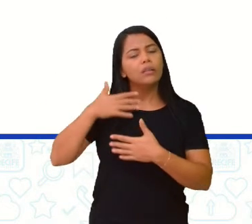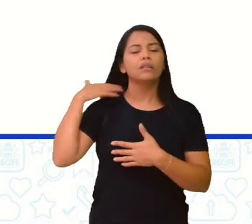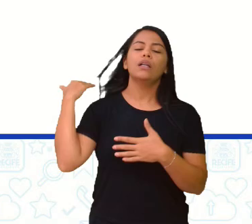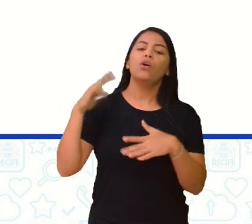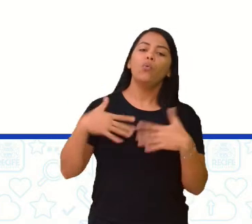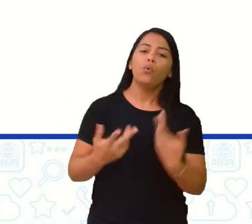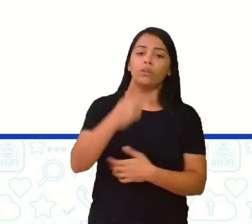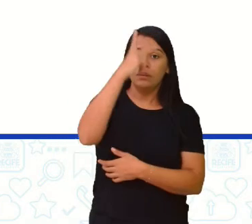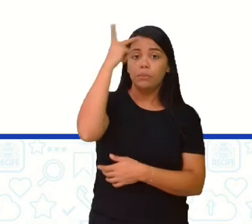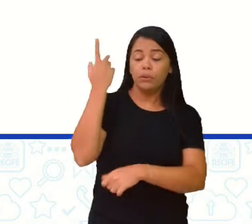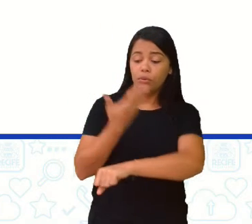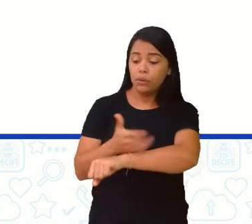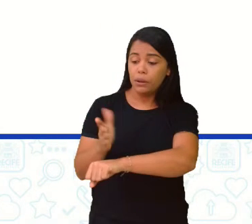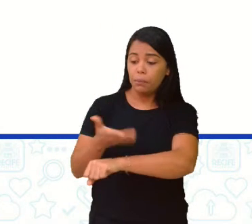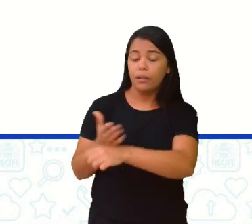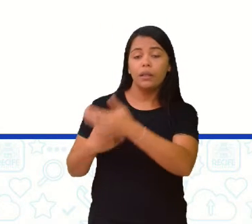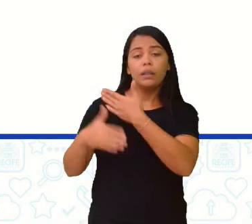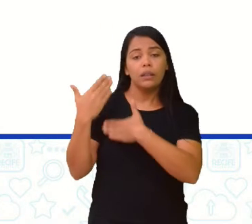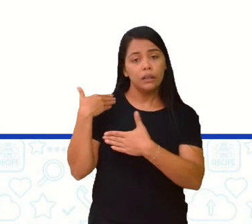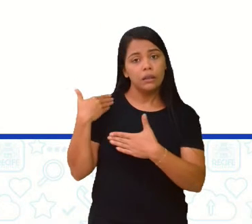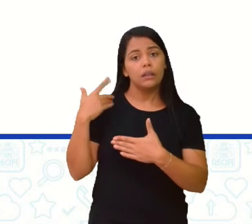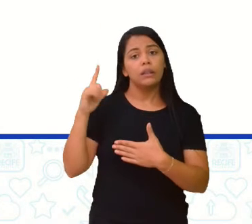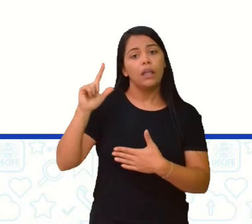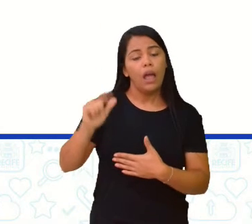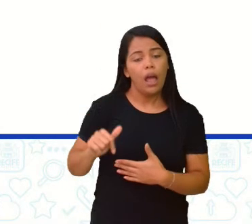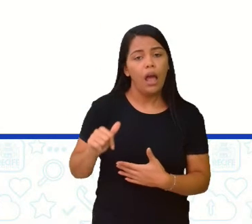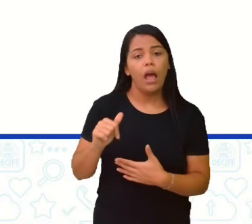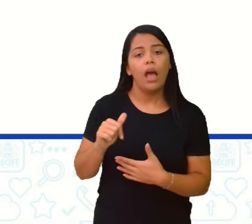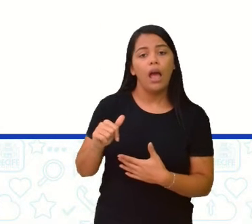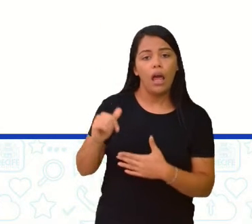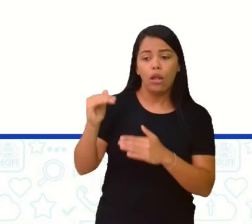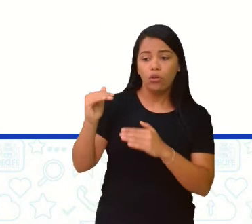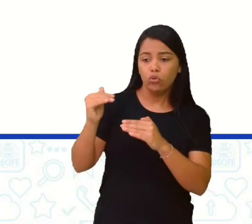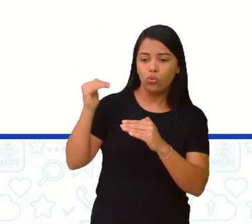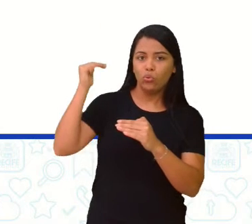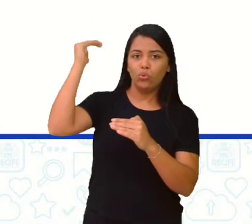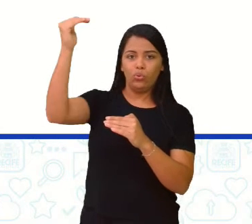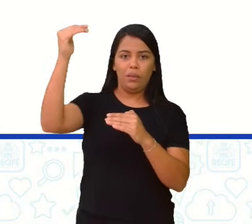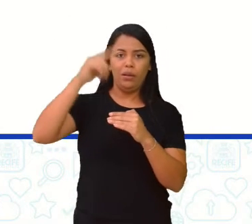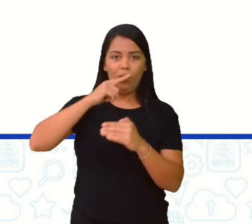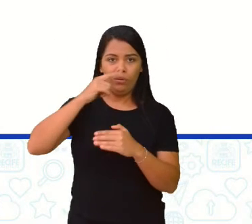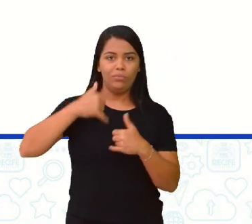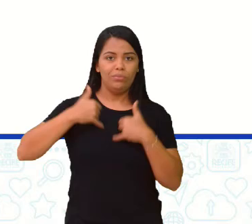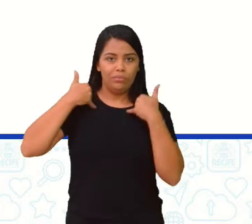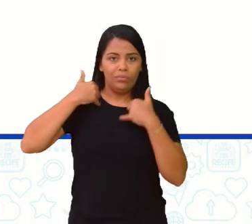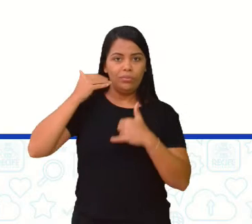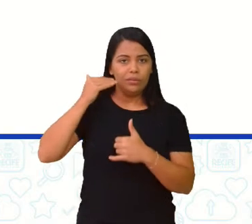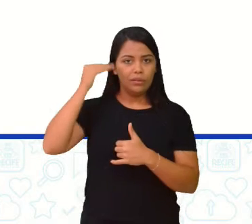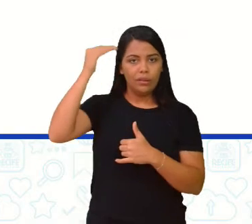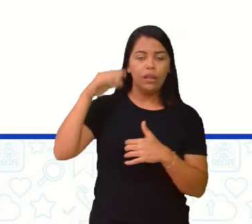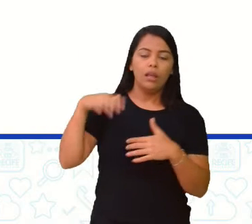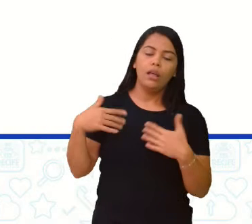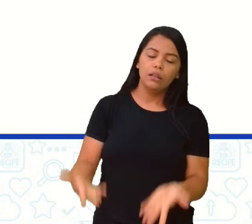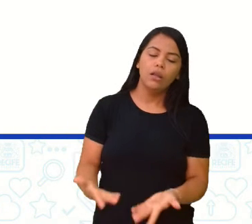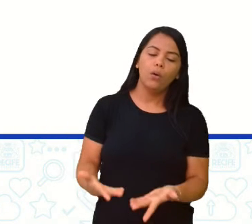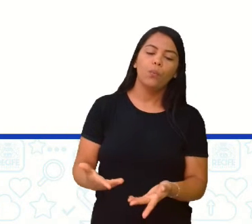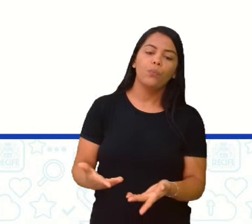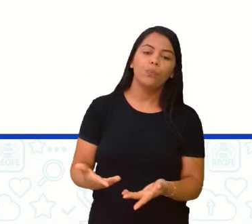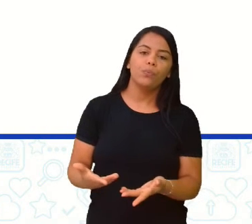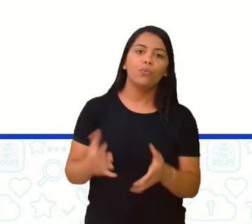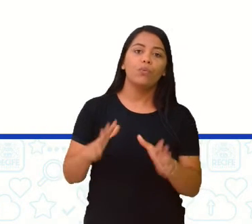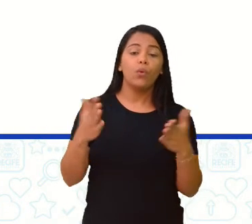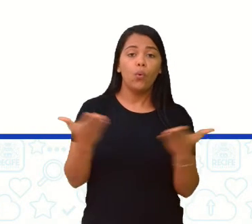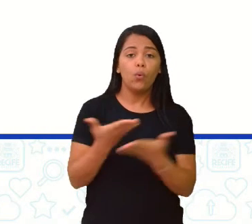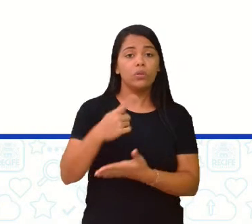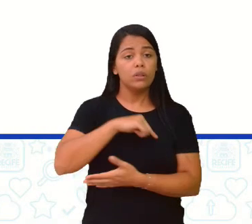foram considerados e tratados como superiores. Então, o racismo que a gente